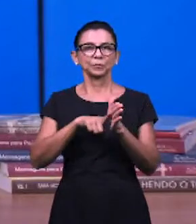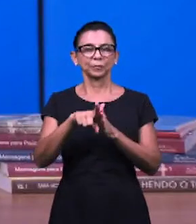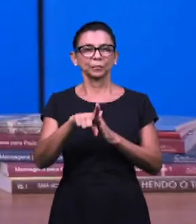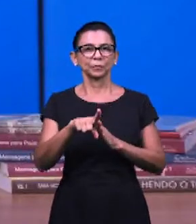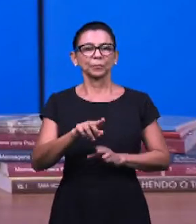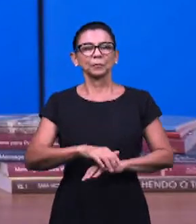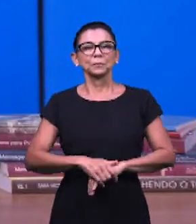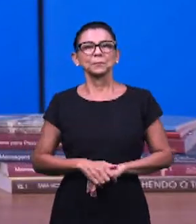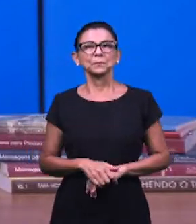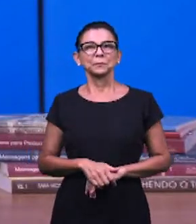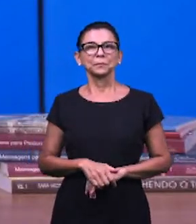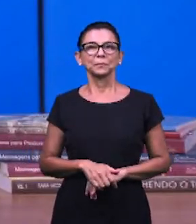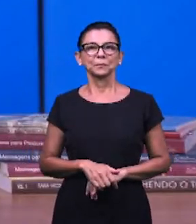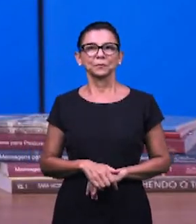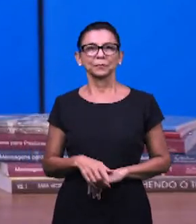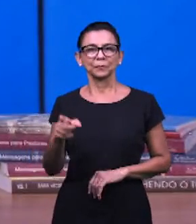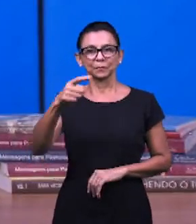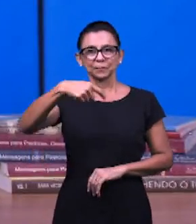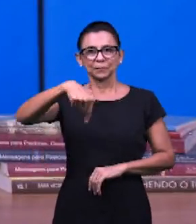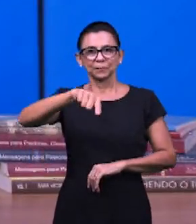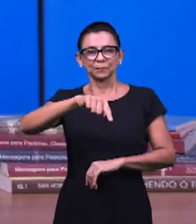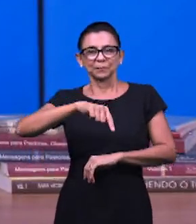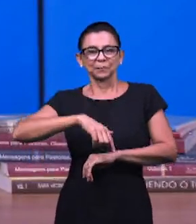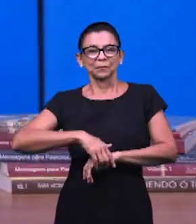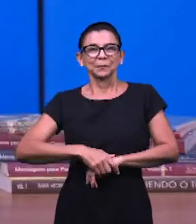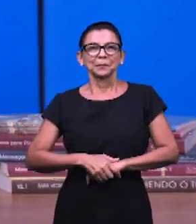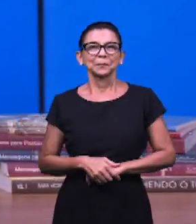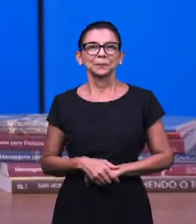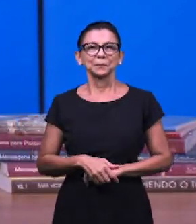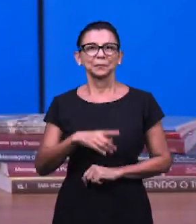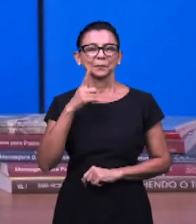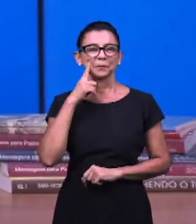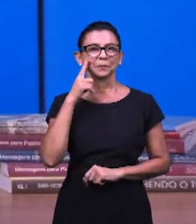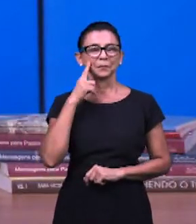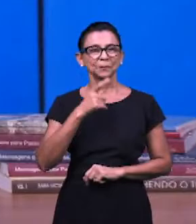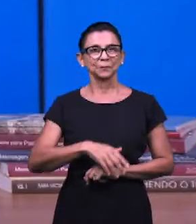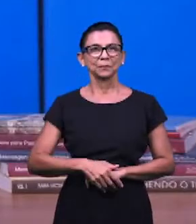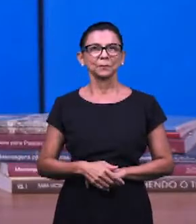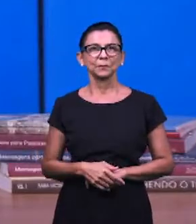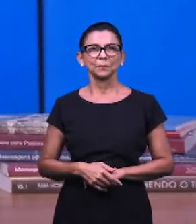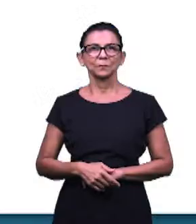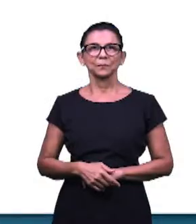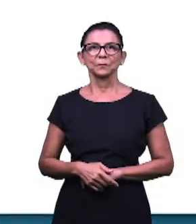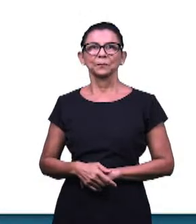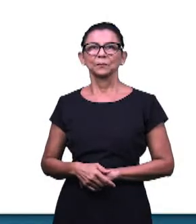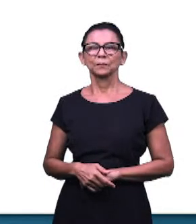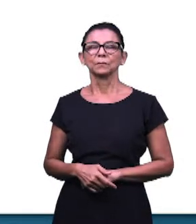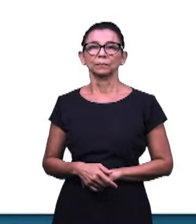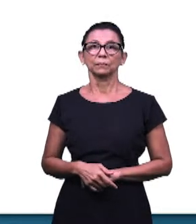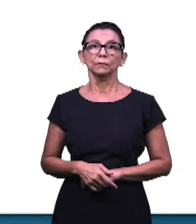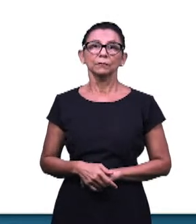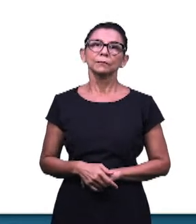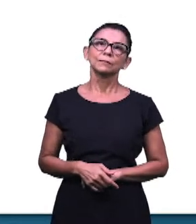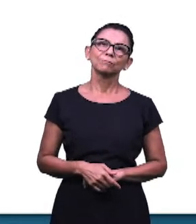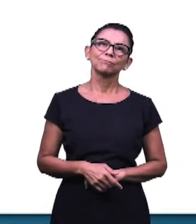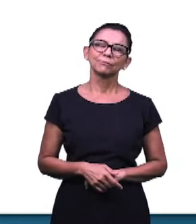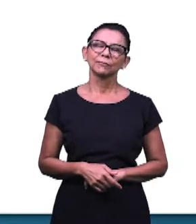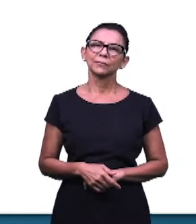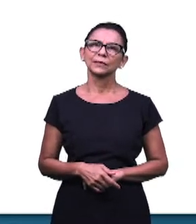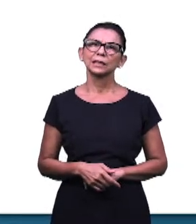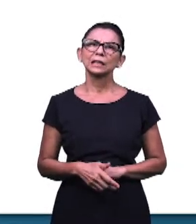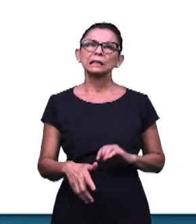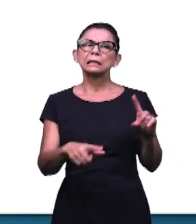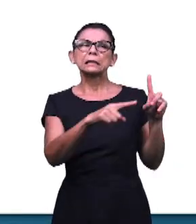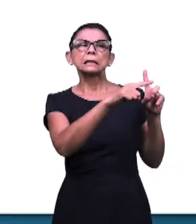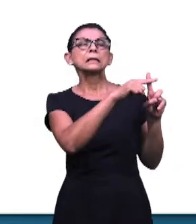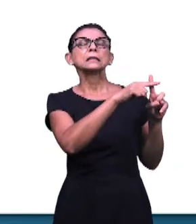destinada ou dirigida a todos, ela diz o seguinte, vamos ler a sétima pergunta. Na cruz, quais